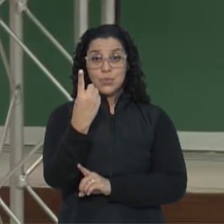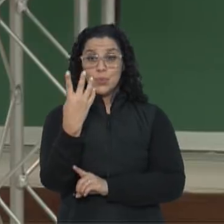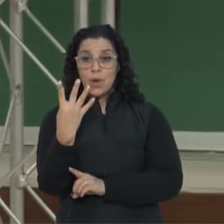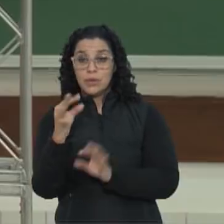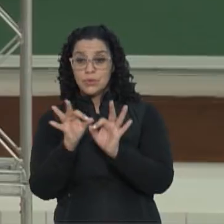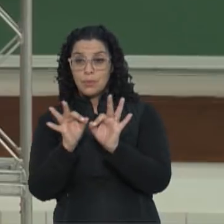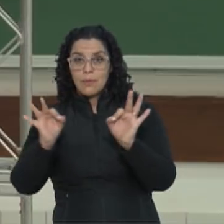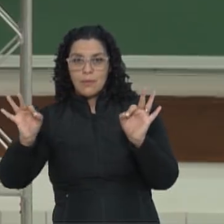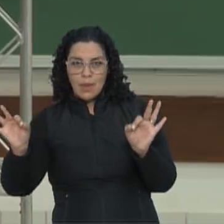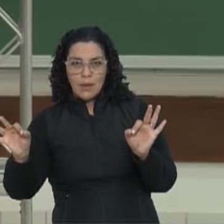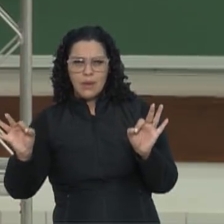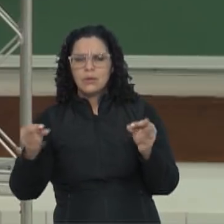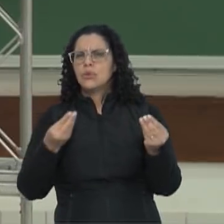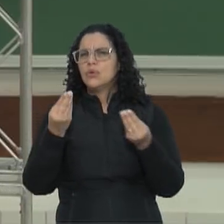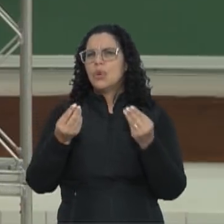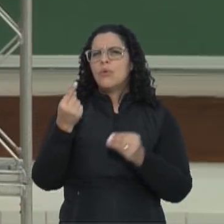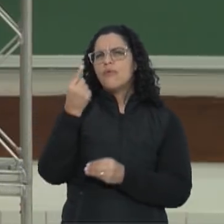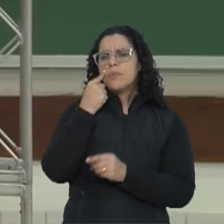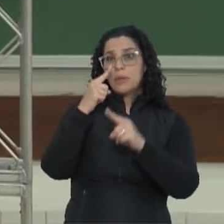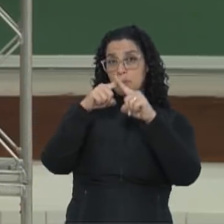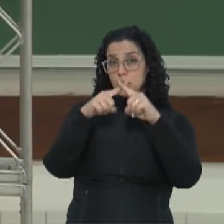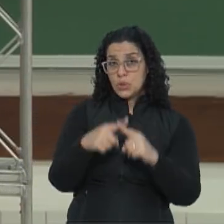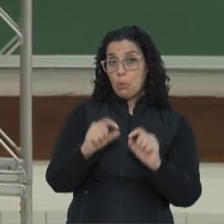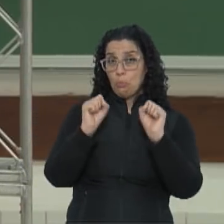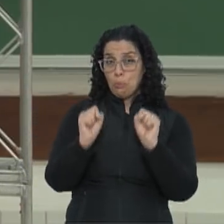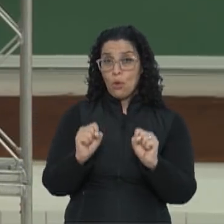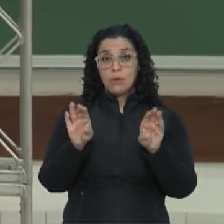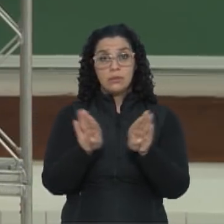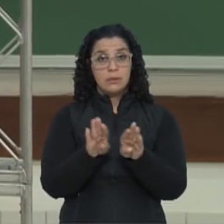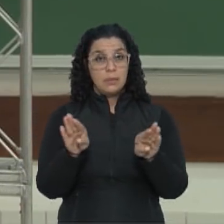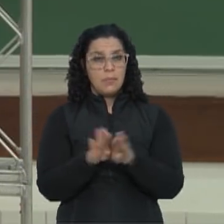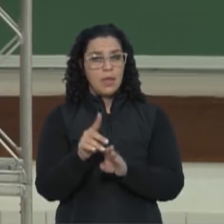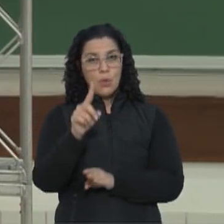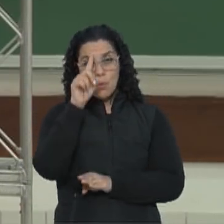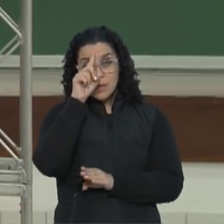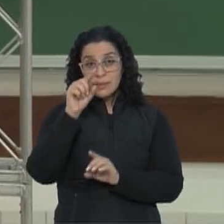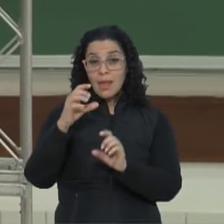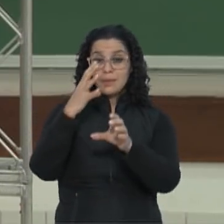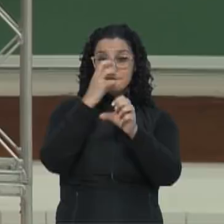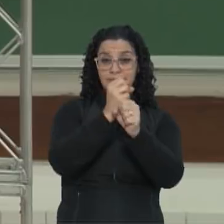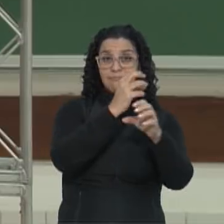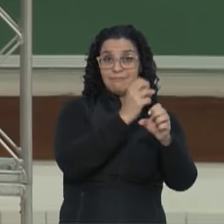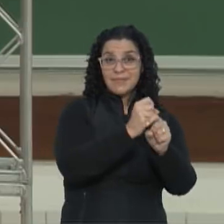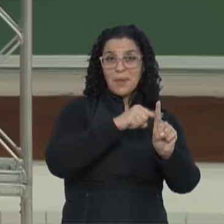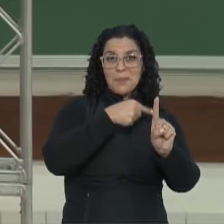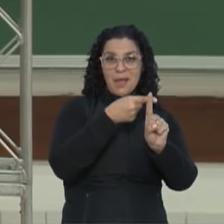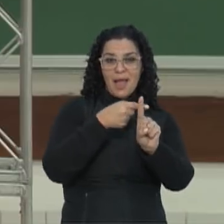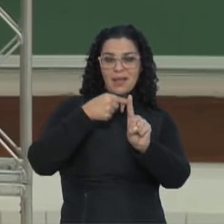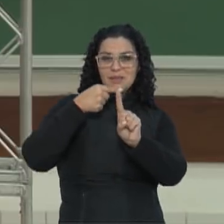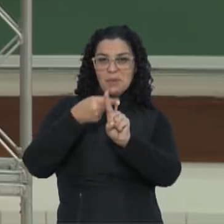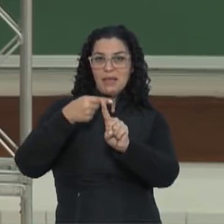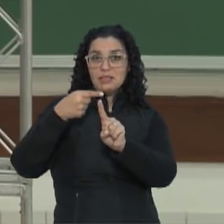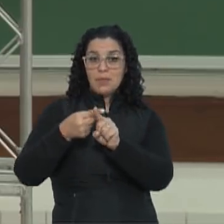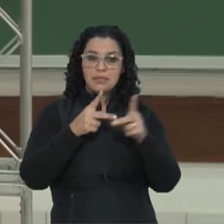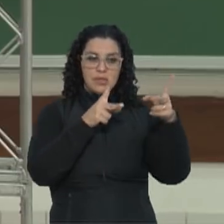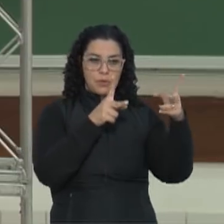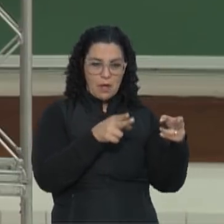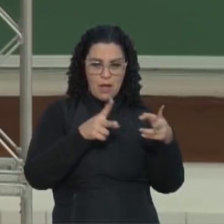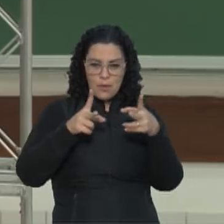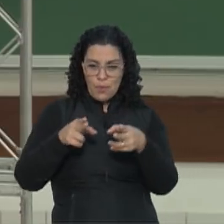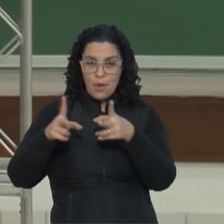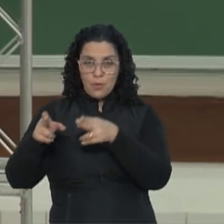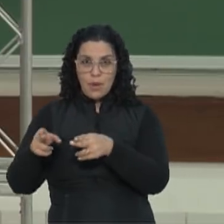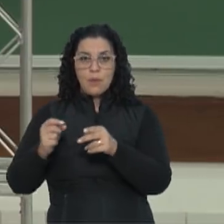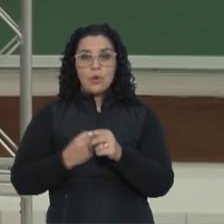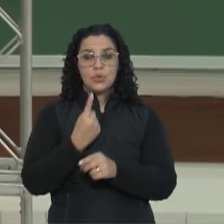metro, e eu pensar que a multiplicação pode ser usada como uma ideia de somas de parcelas iguais, eu posso pegar